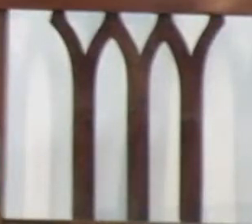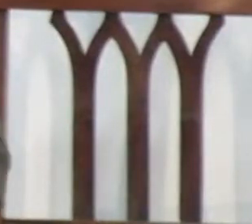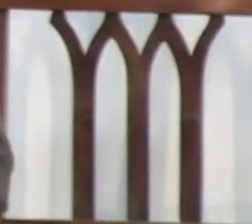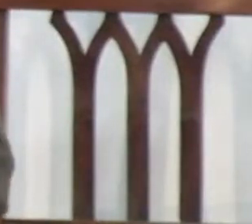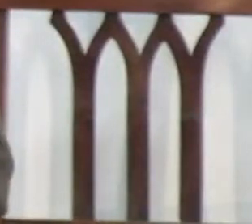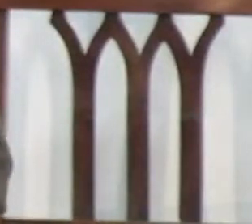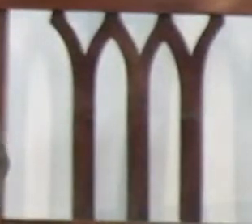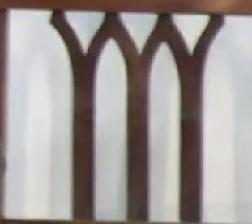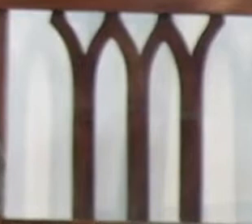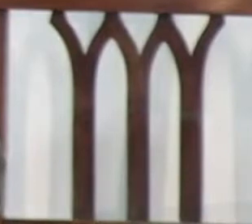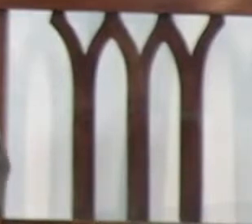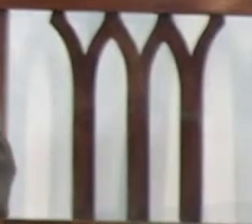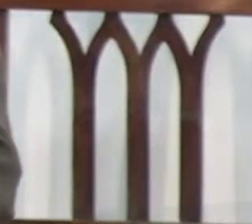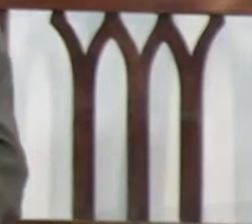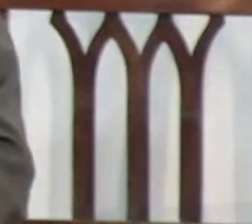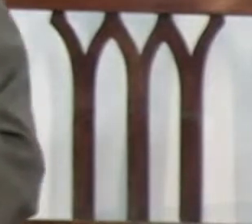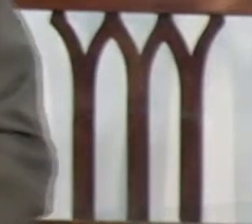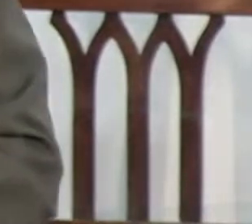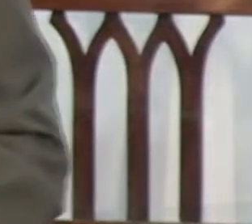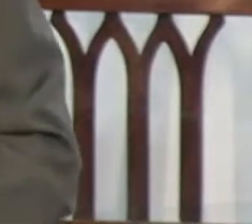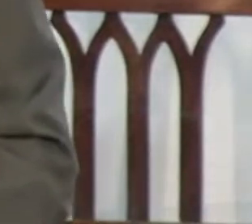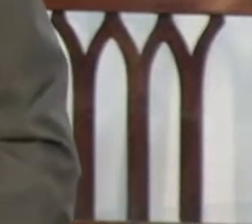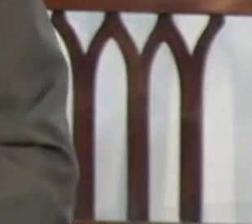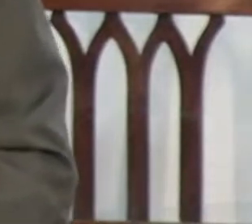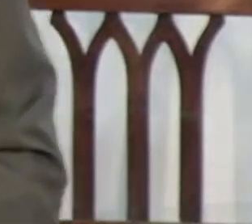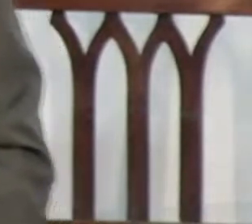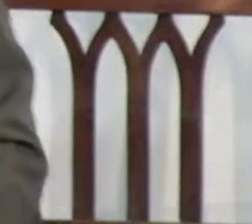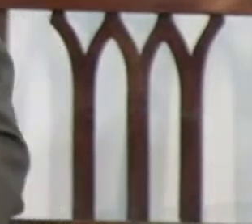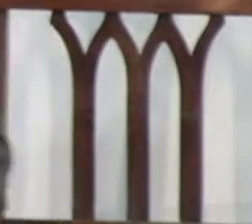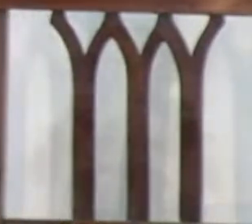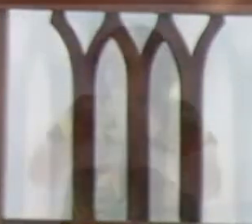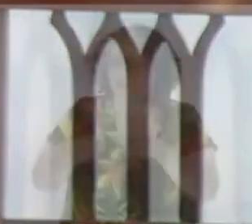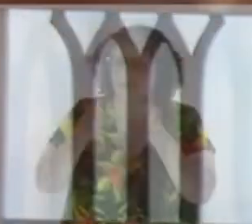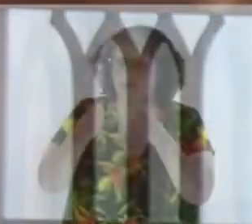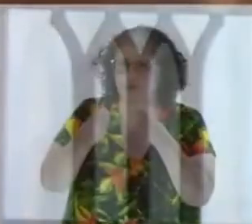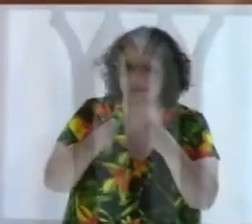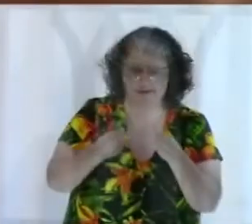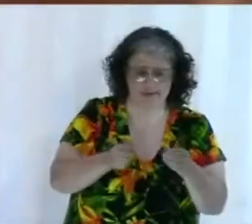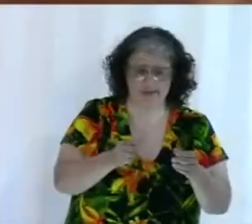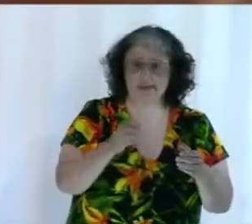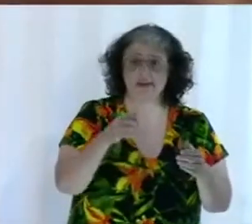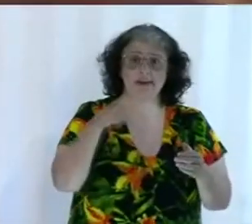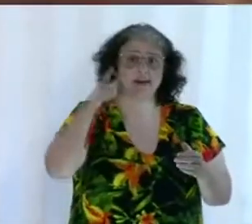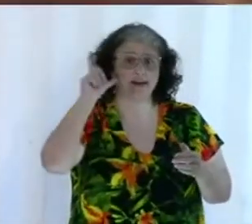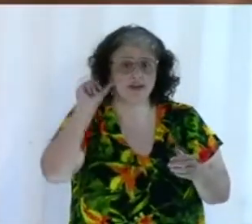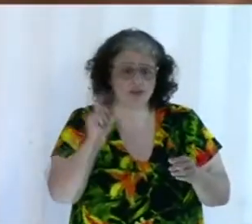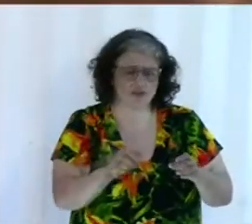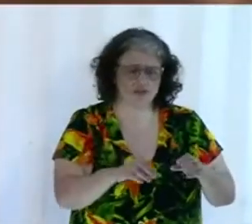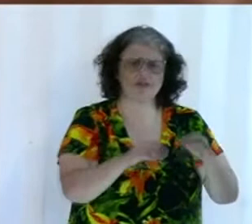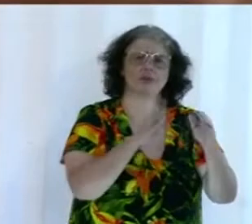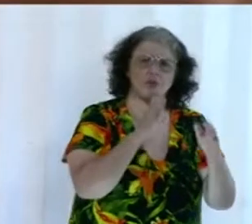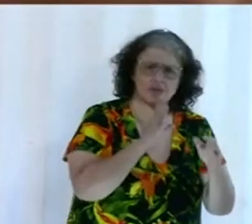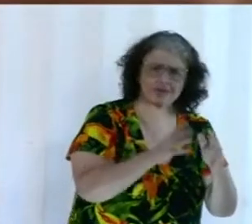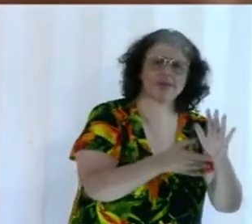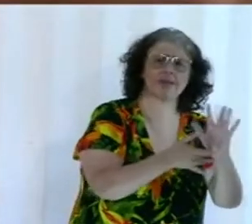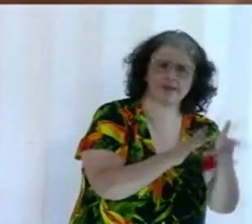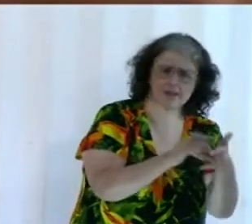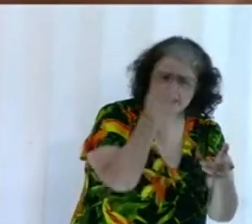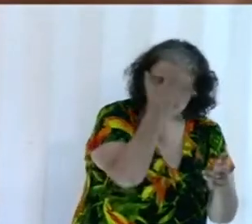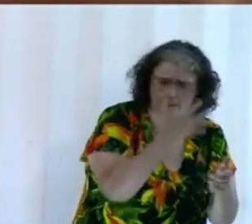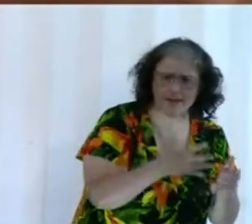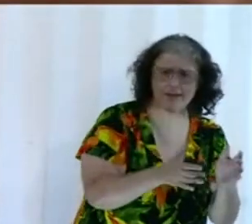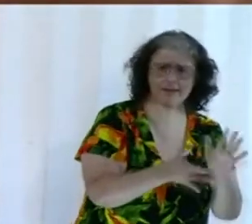Admira-me que estejais passando tão depressa daquele que vos chamou na graça de Cristo